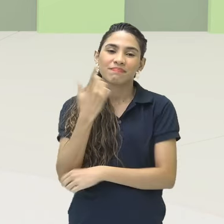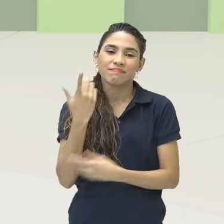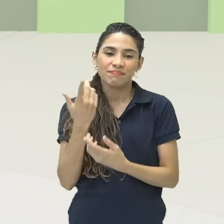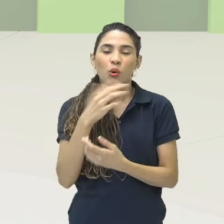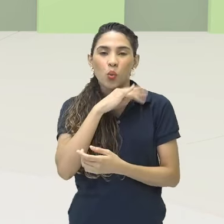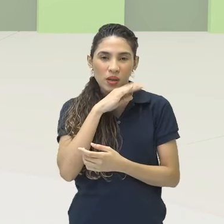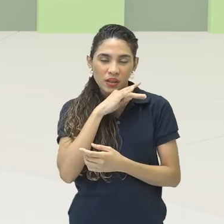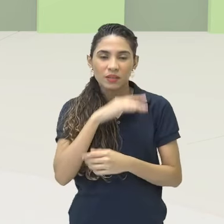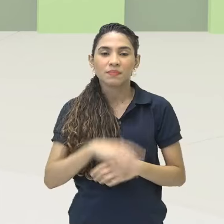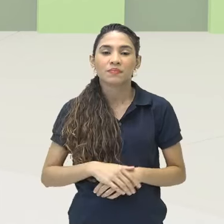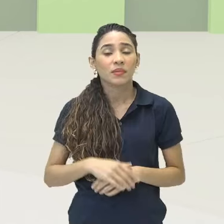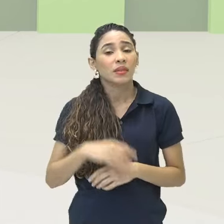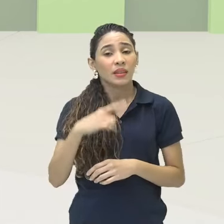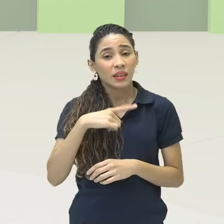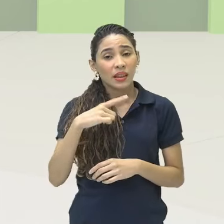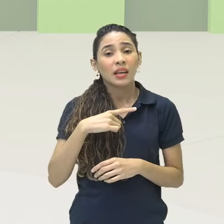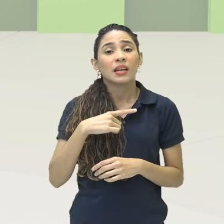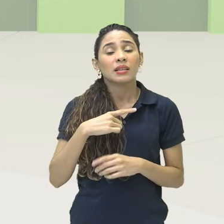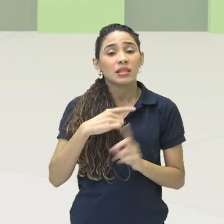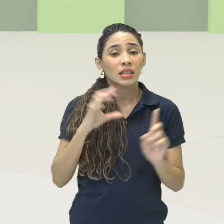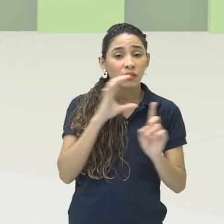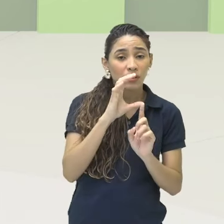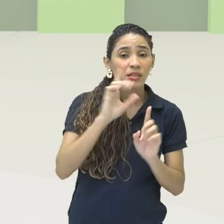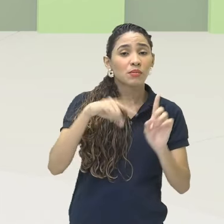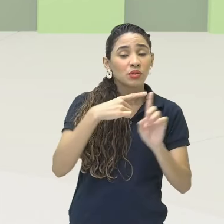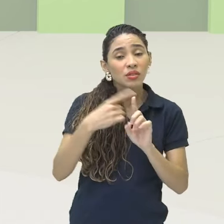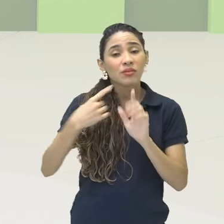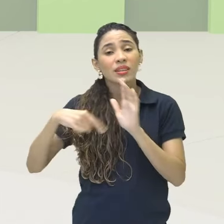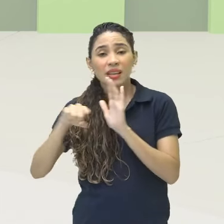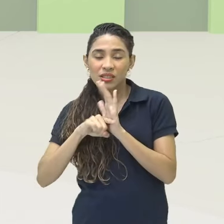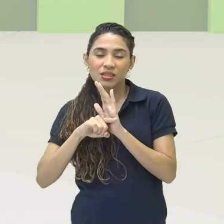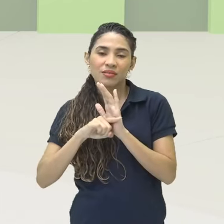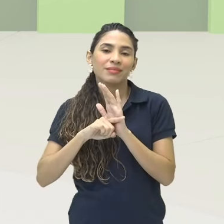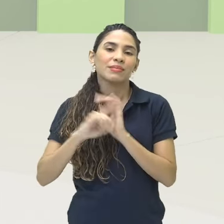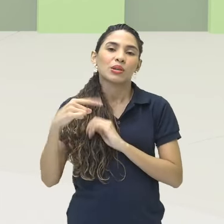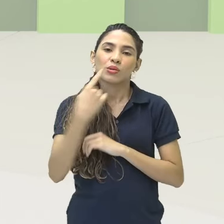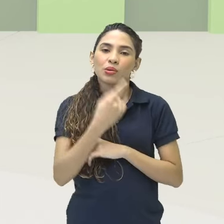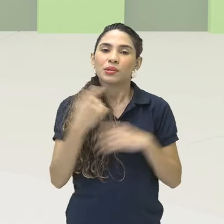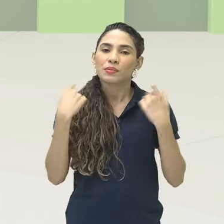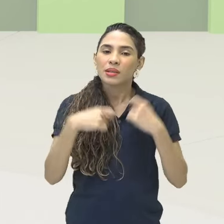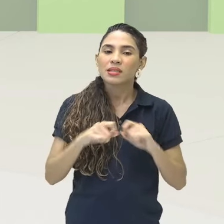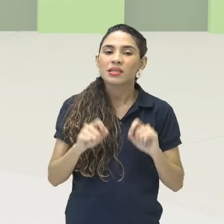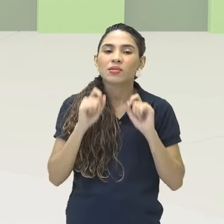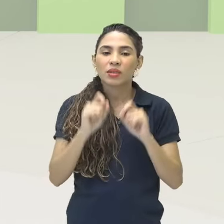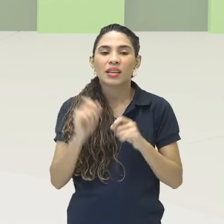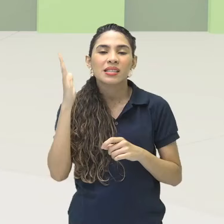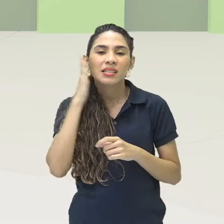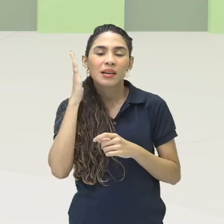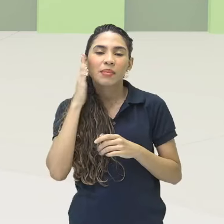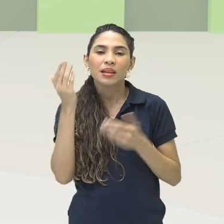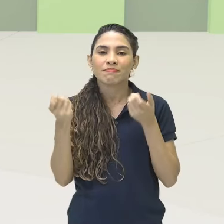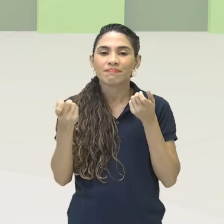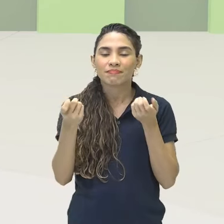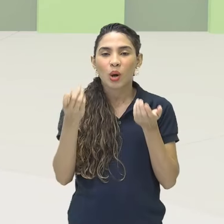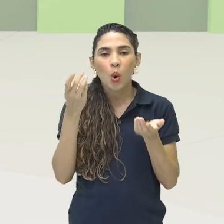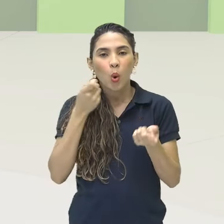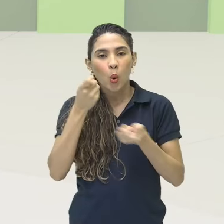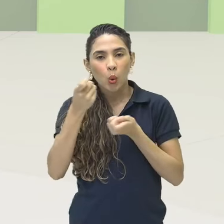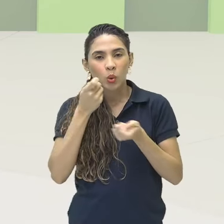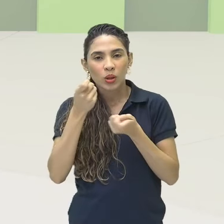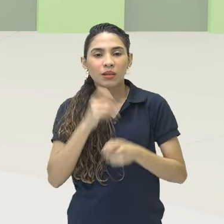né? E outras também. Existem vantagens e desvantagens. A gente precisa aí saber equilibrar,